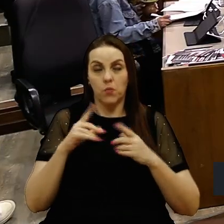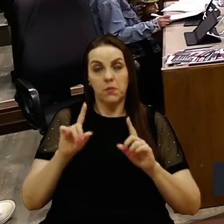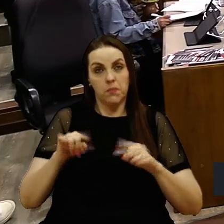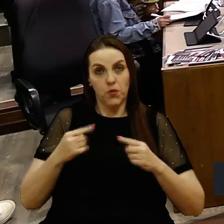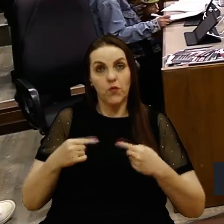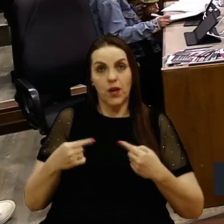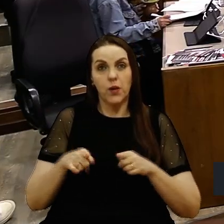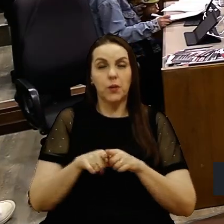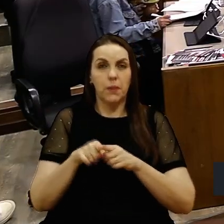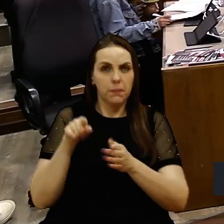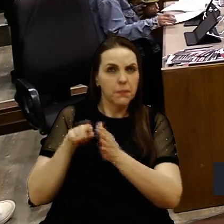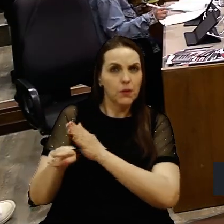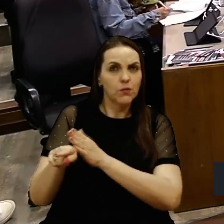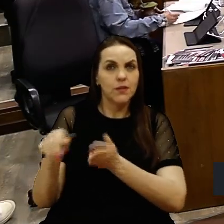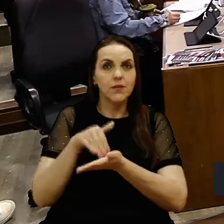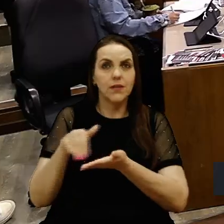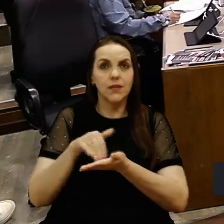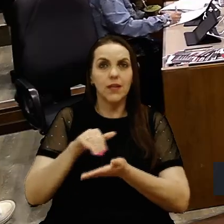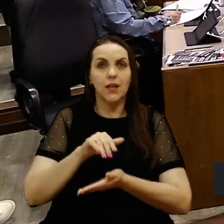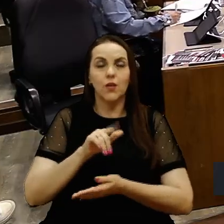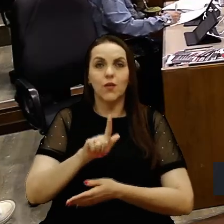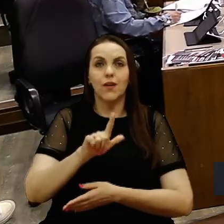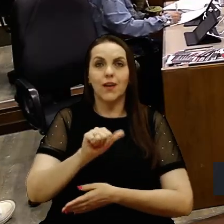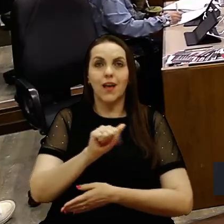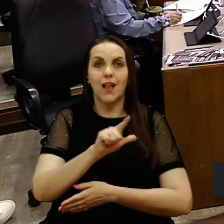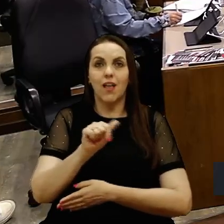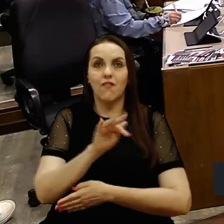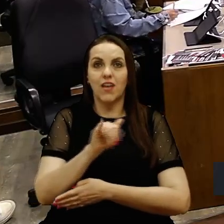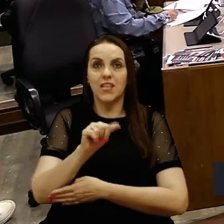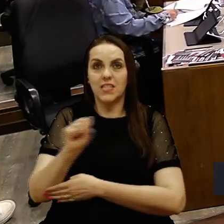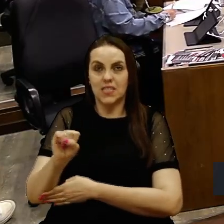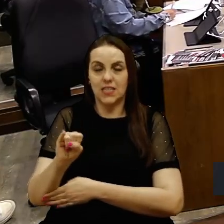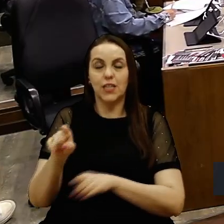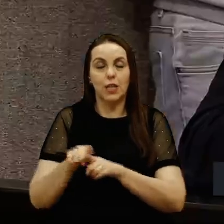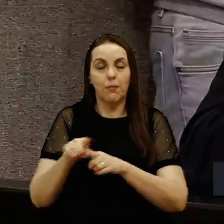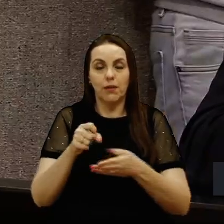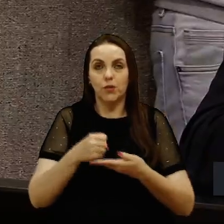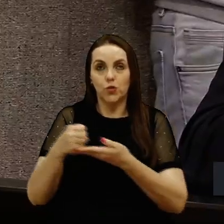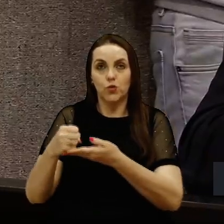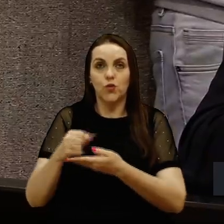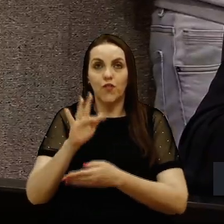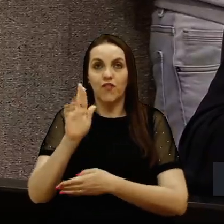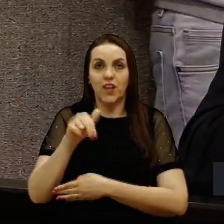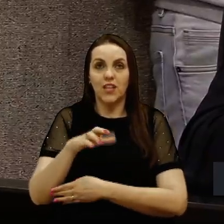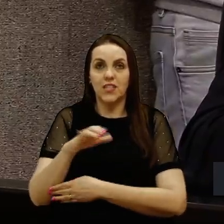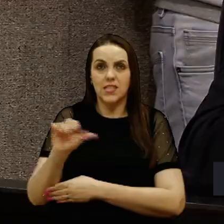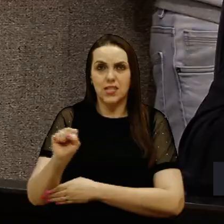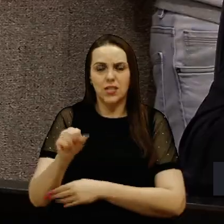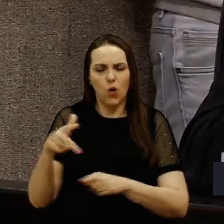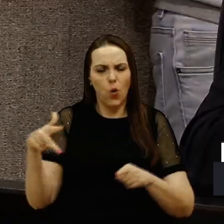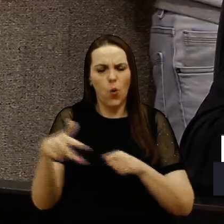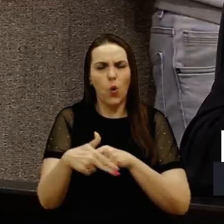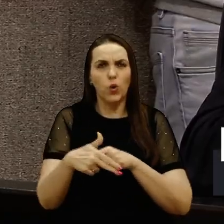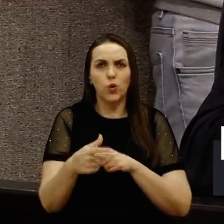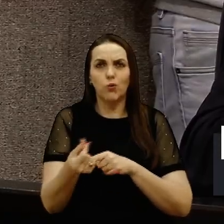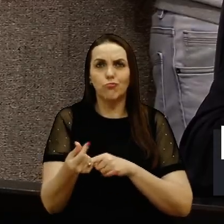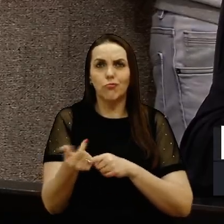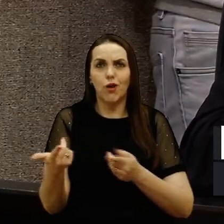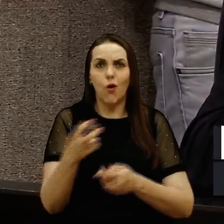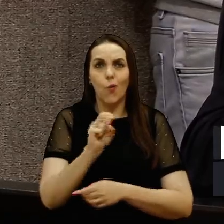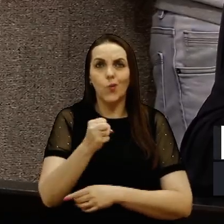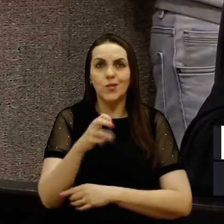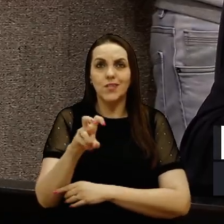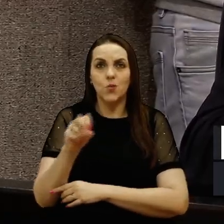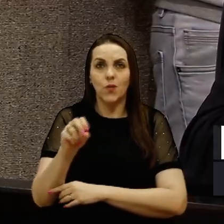Gilberto Calafassi e o adjunto Francis Venturim com relação a este corte, que foi anunciado aí de R$850 mil